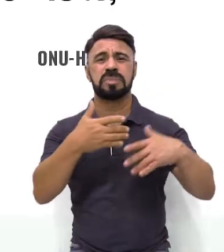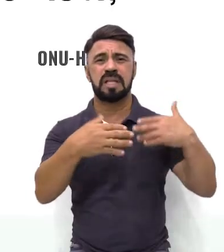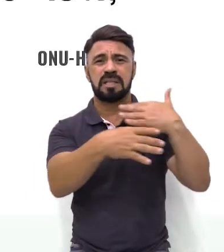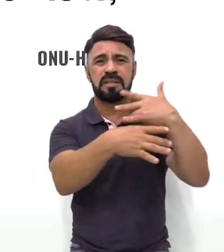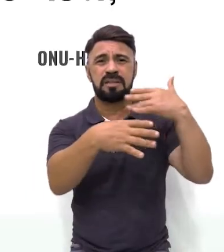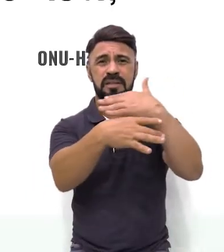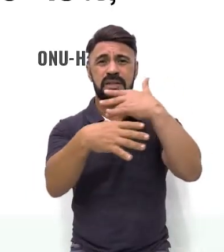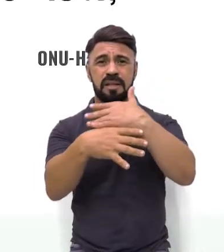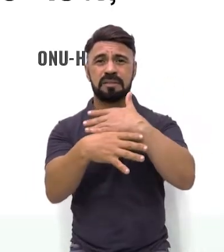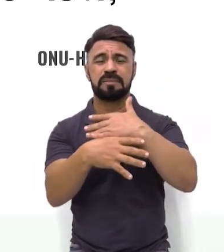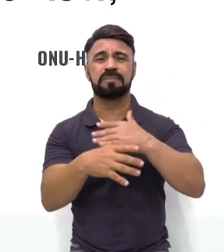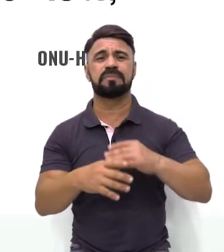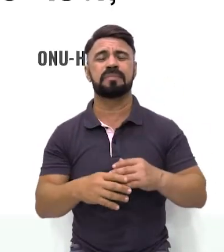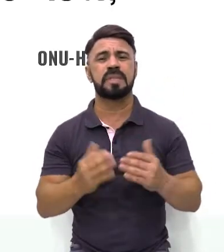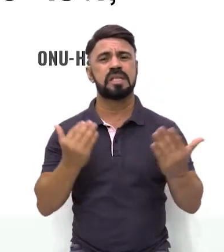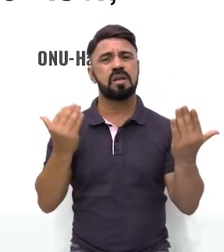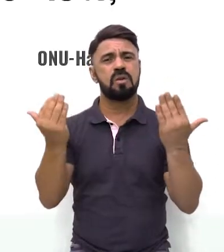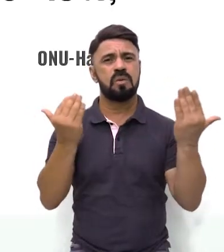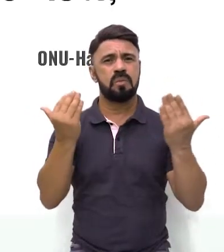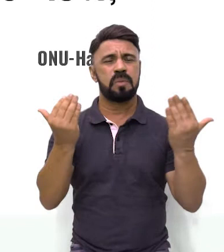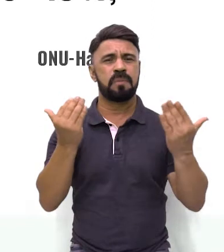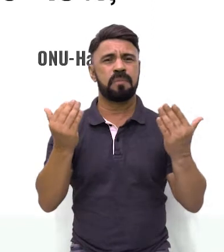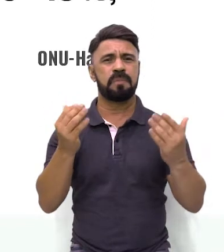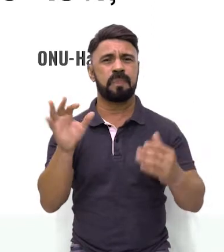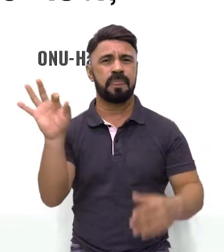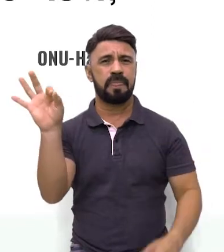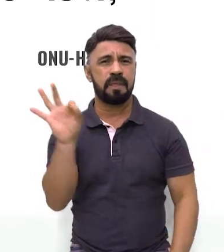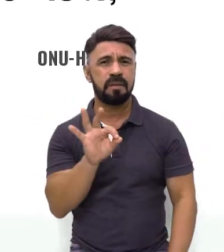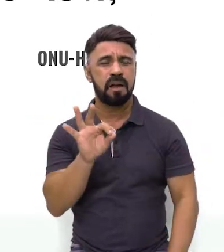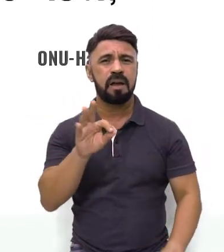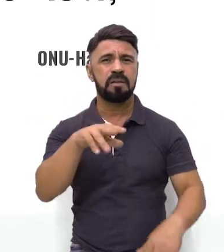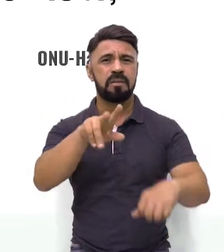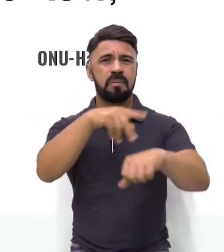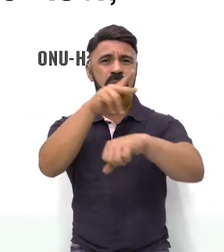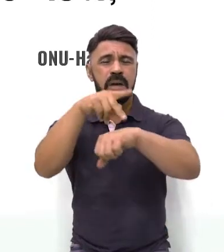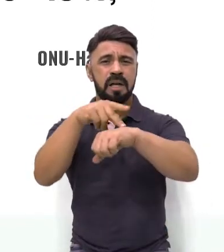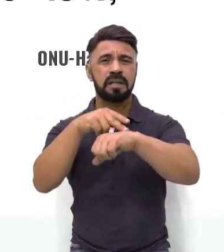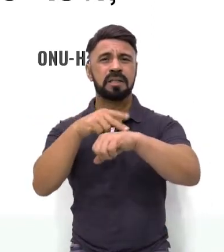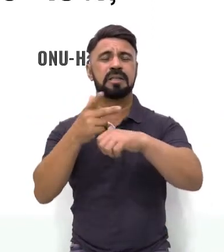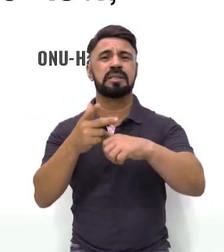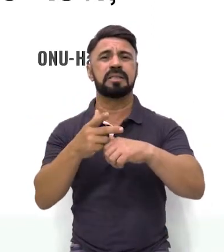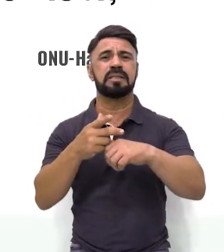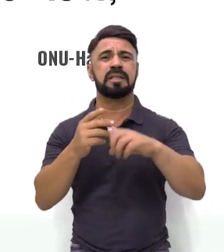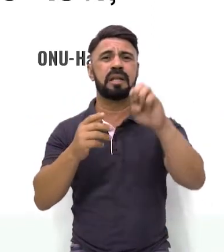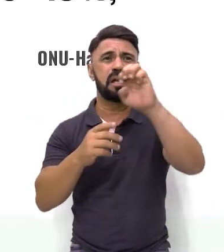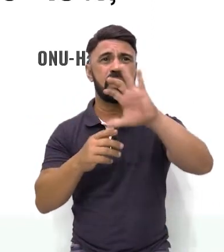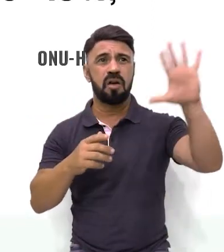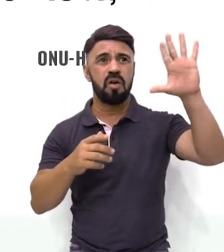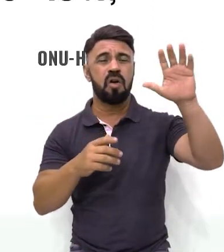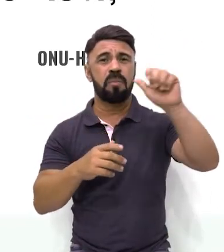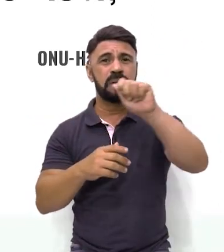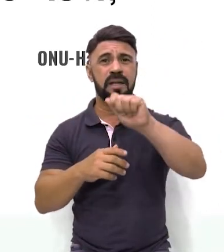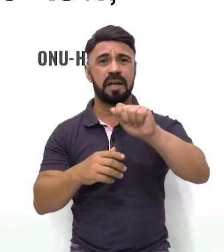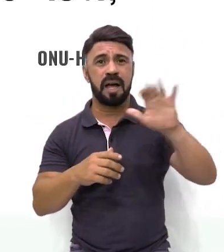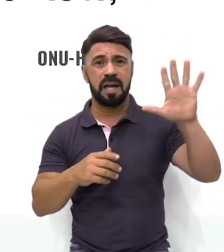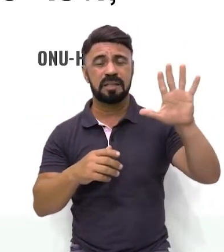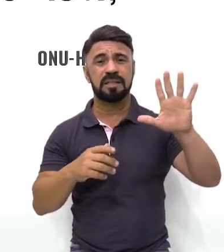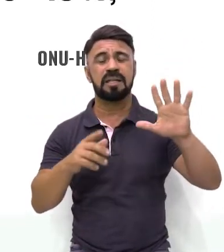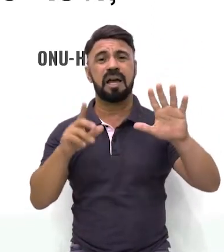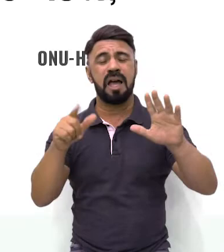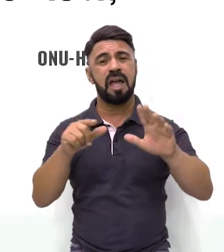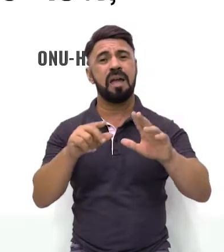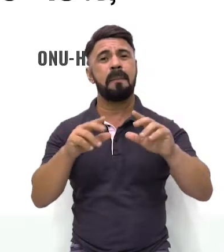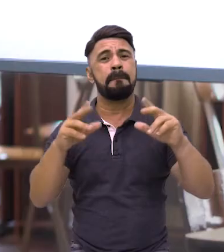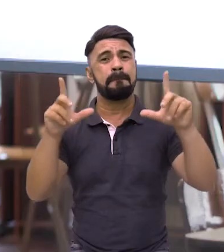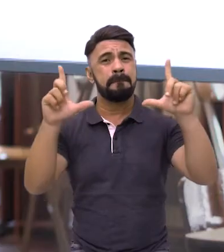Se comparada a esse percentual a países da Europa e da Ásia, as taxas são